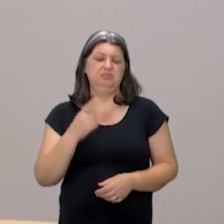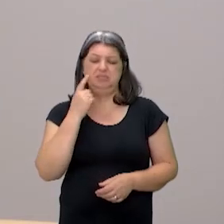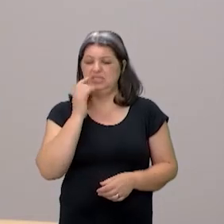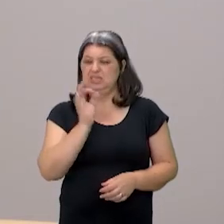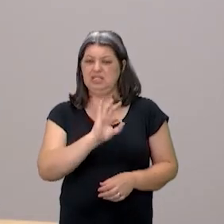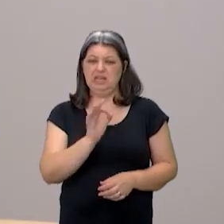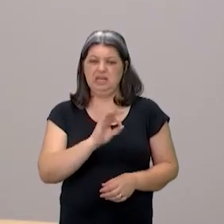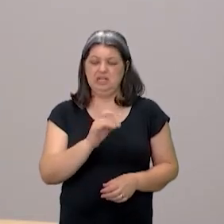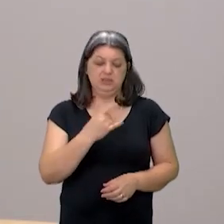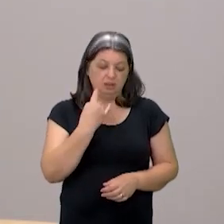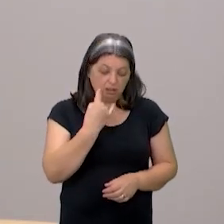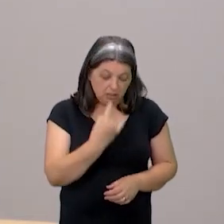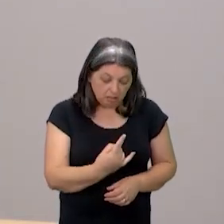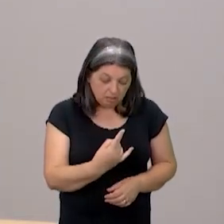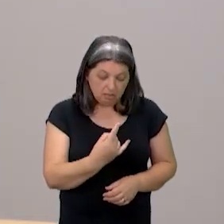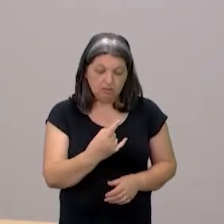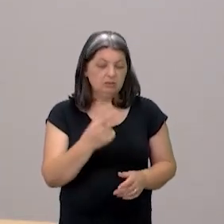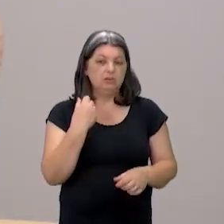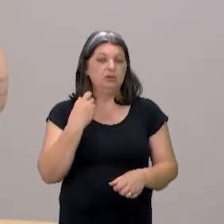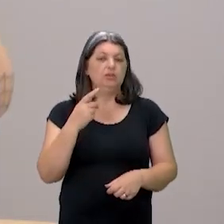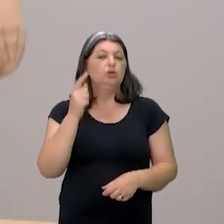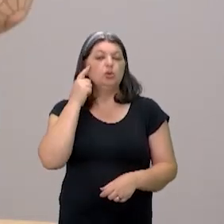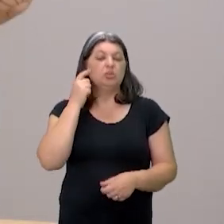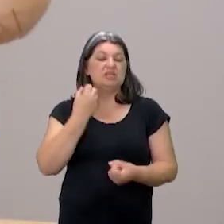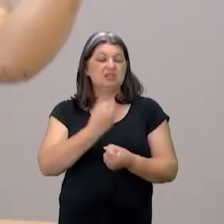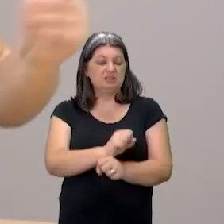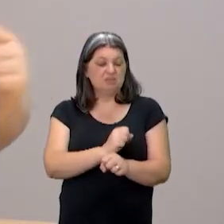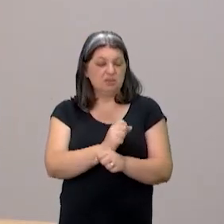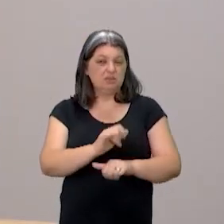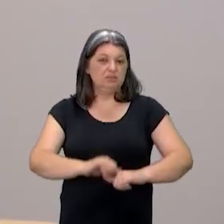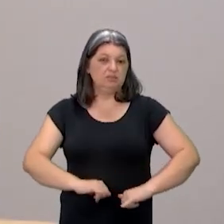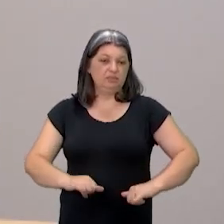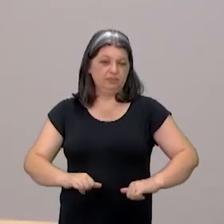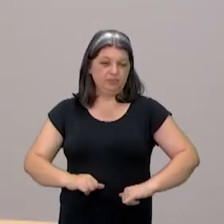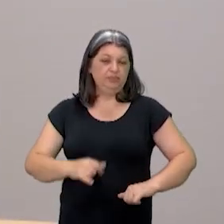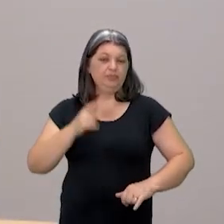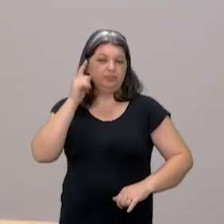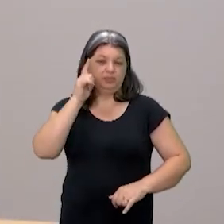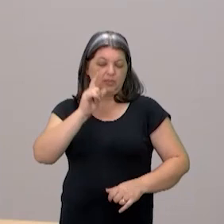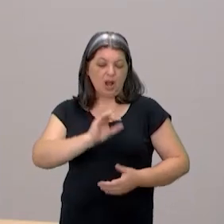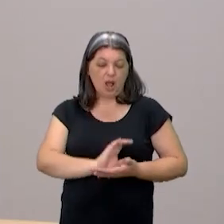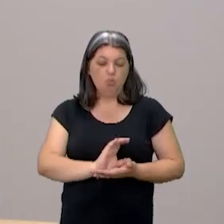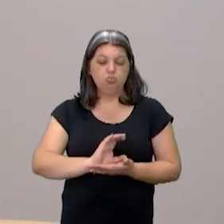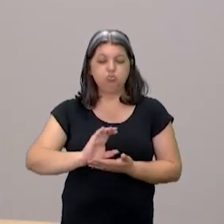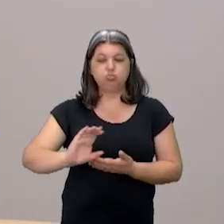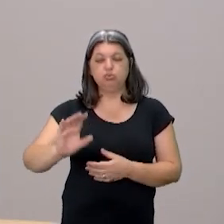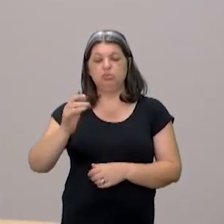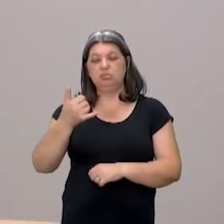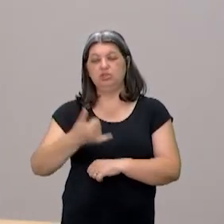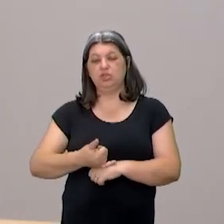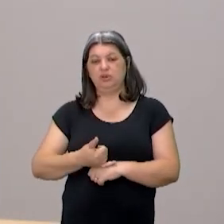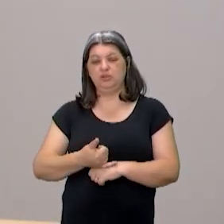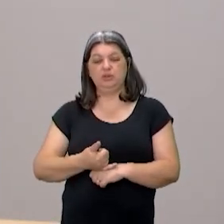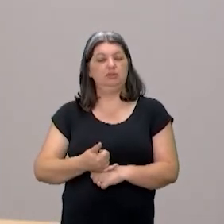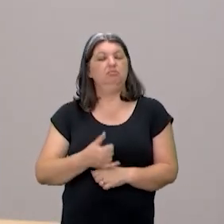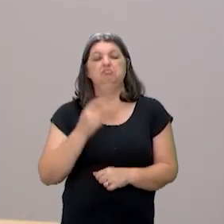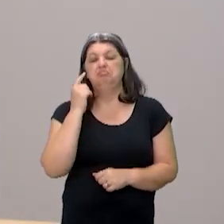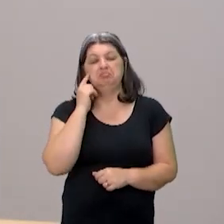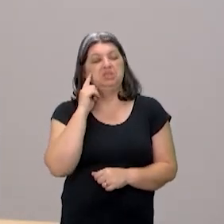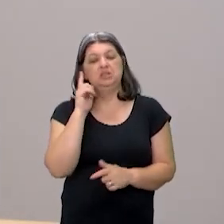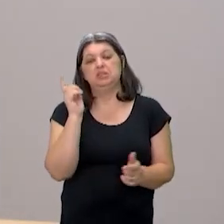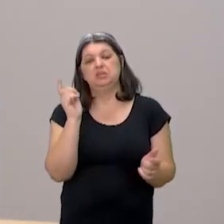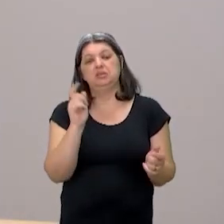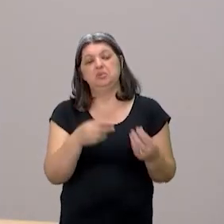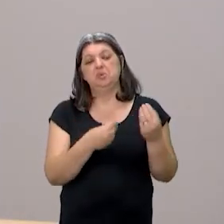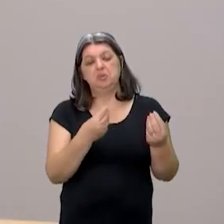pensa na exploração que ele está sofrendo para gerar a mais-valia do patrão, ele não pensa nas condições de vida dele, que